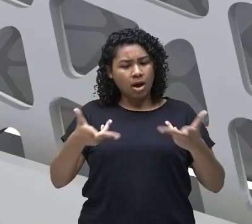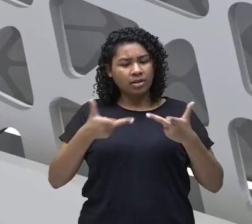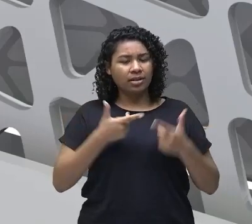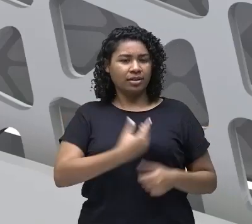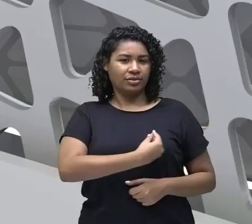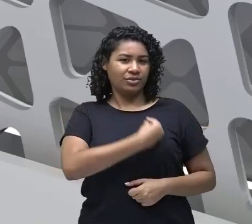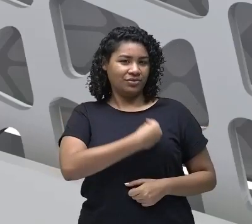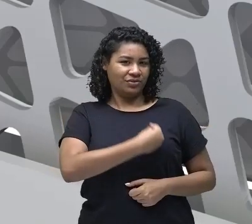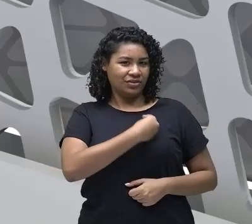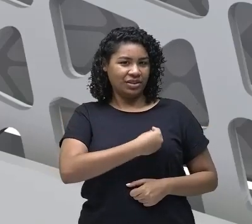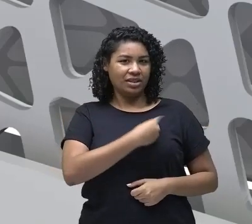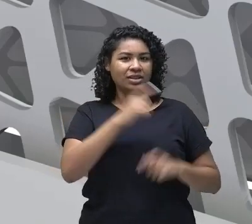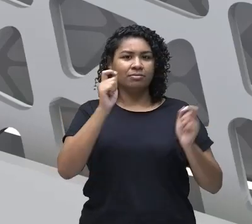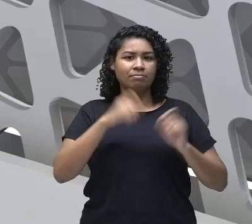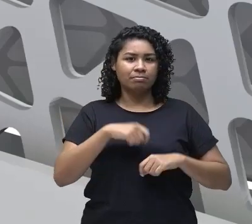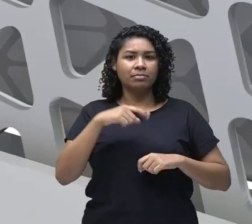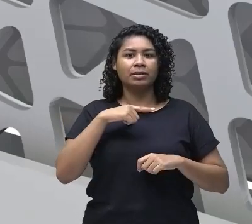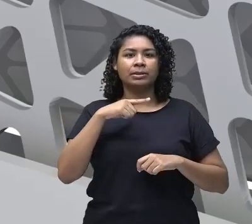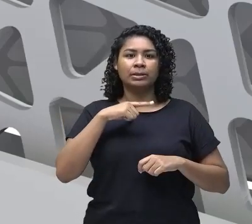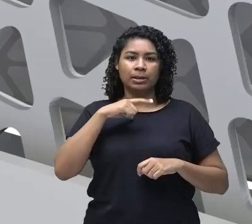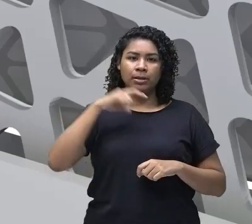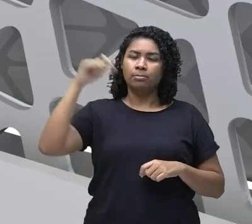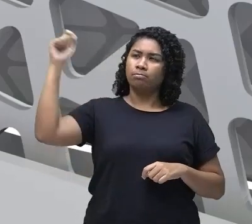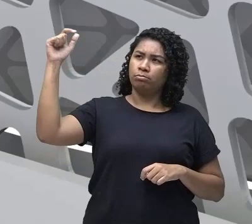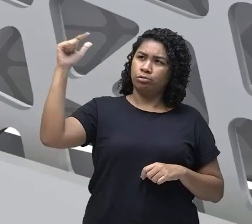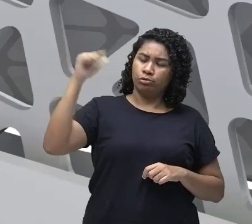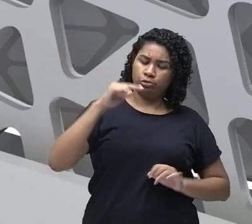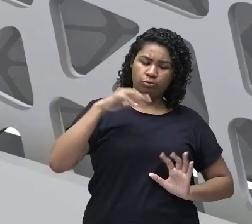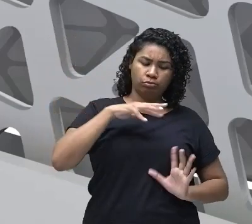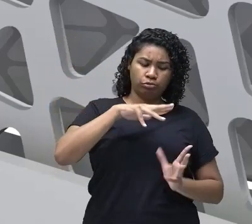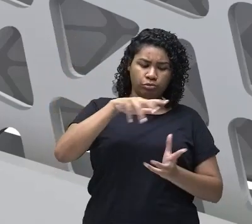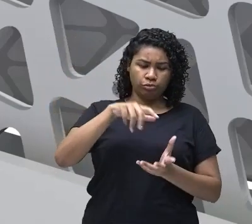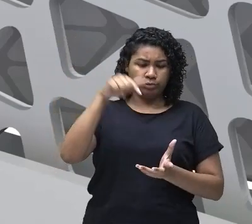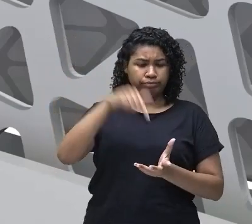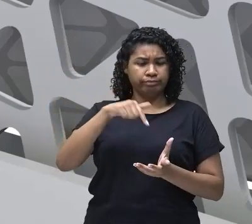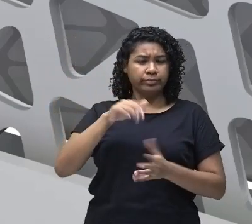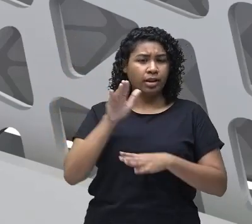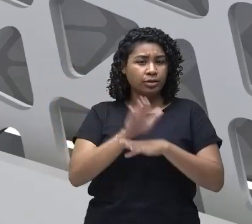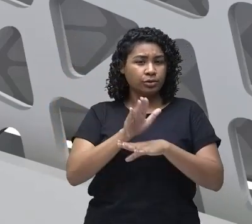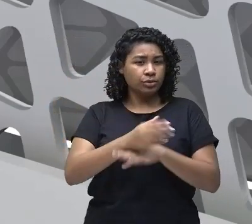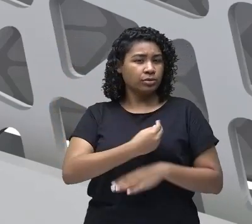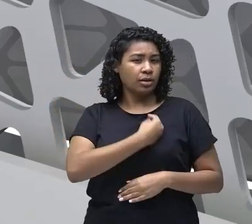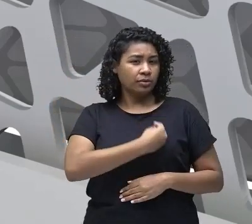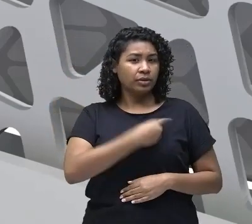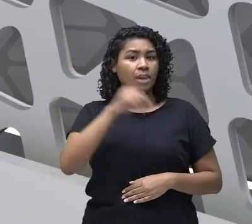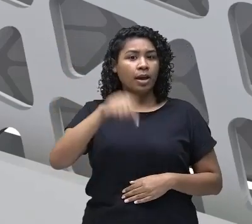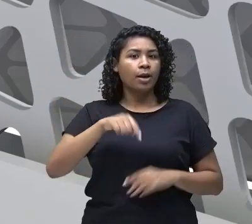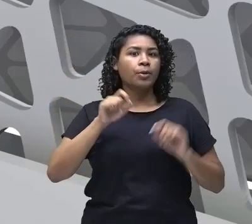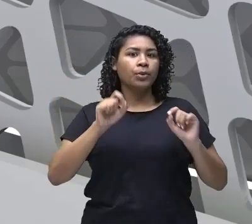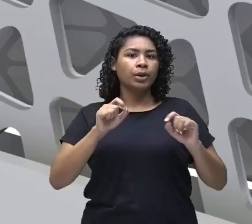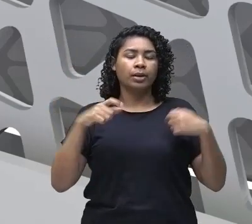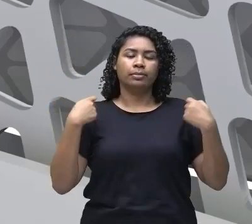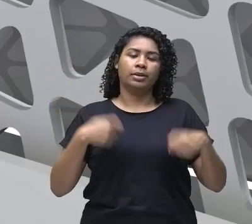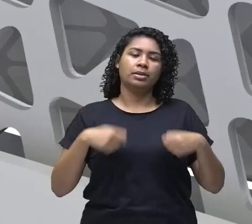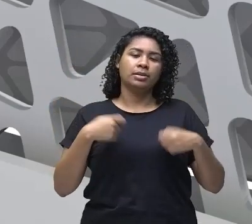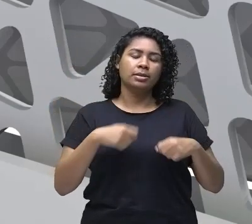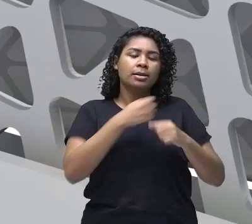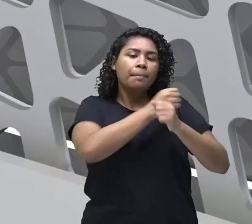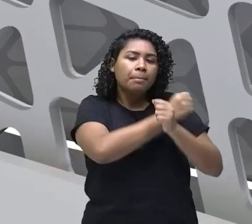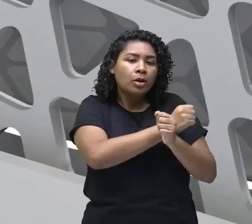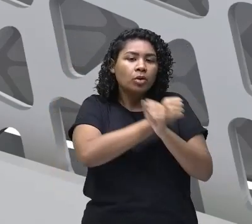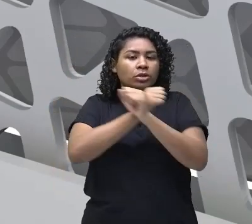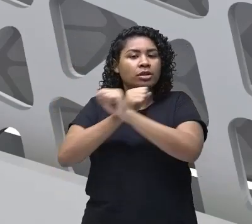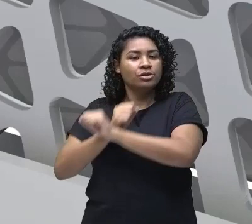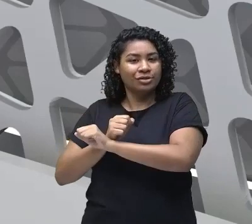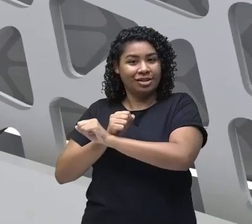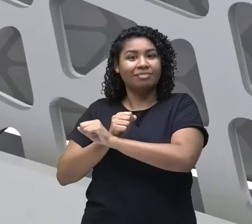esses raios possam atingir a Terra e nos ajudar na manutenção da vida é aí a prevenção do